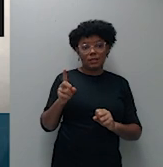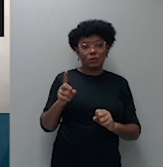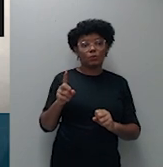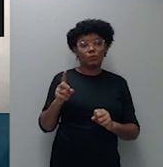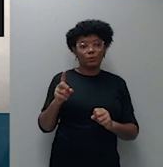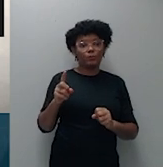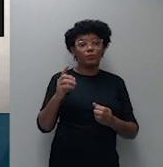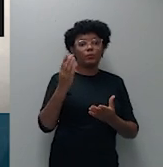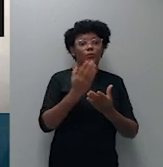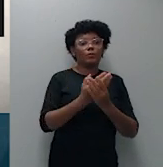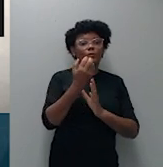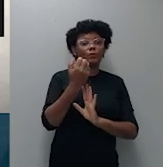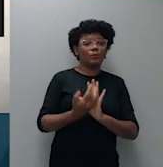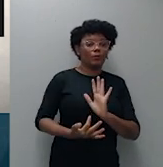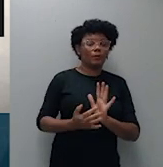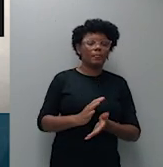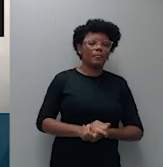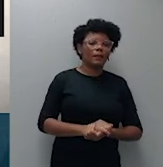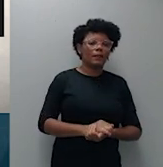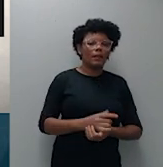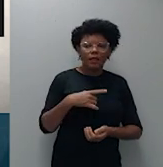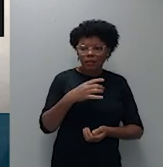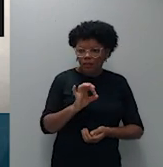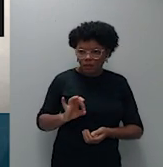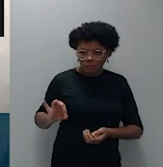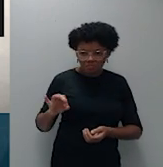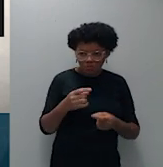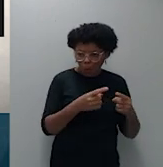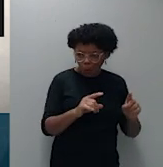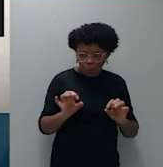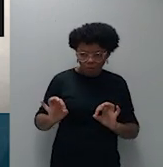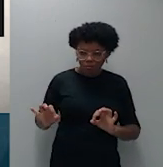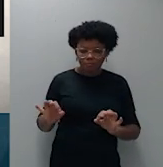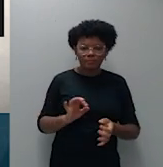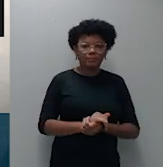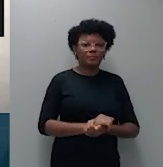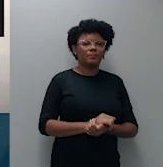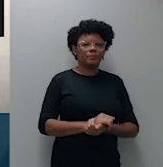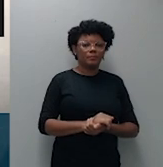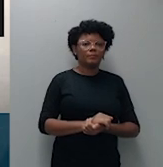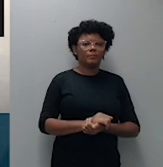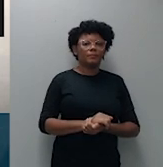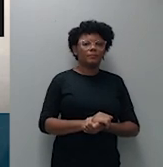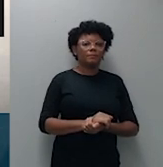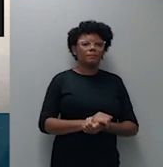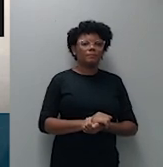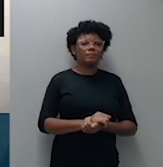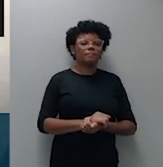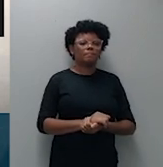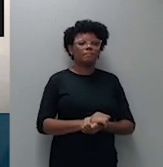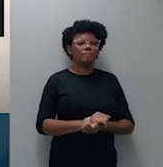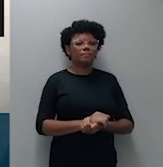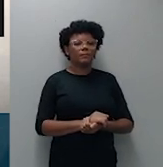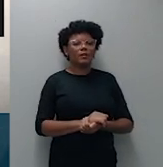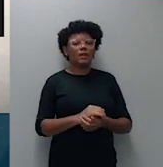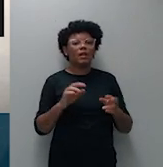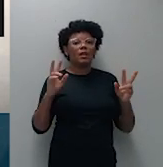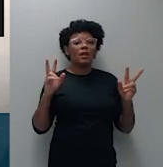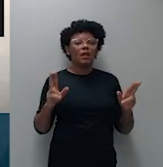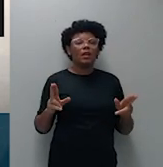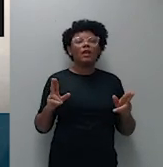provimento ao agravo interno alguma divergência agravo interno que se nega provimento